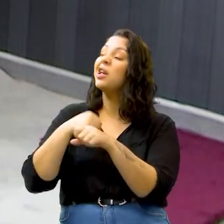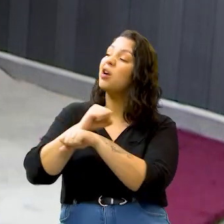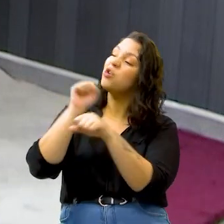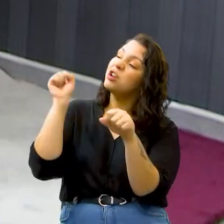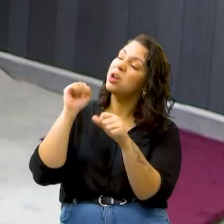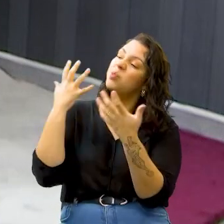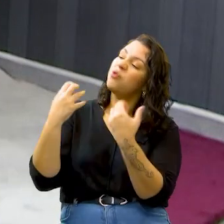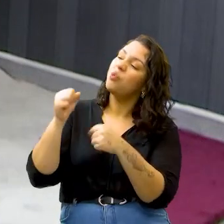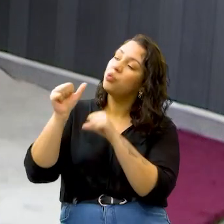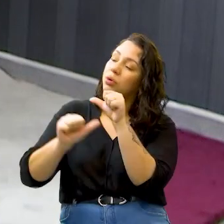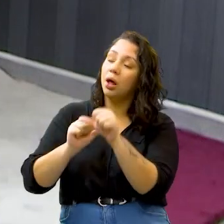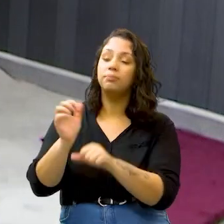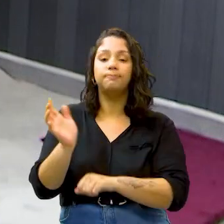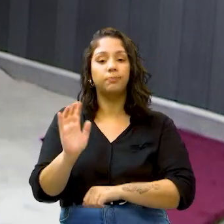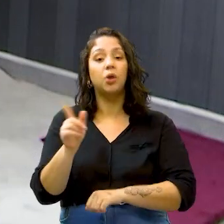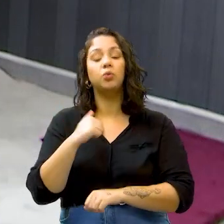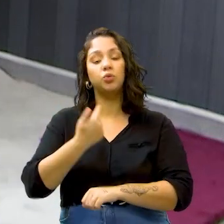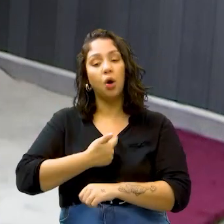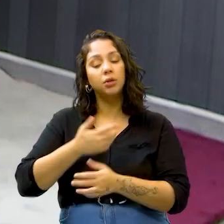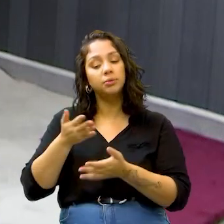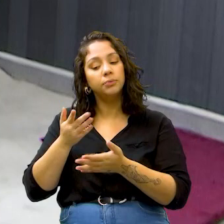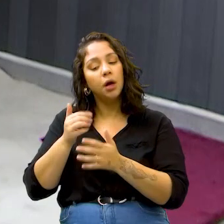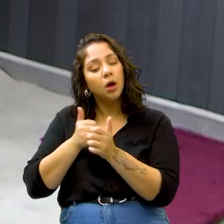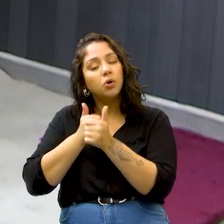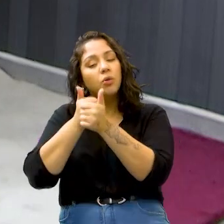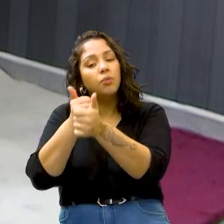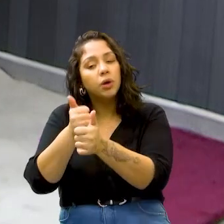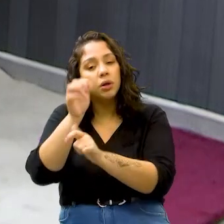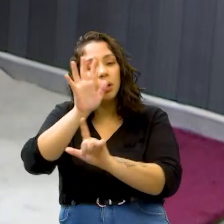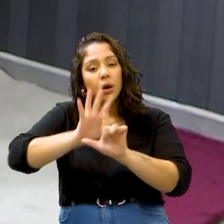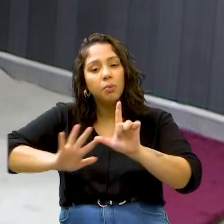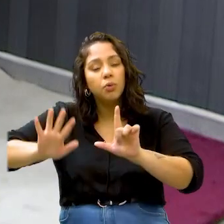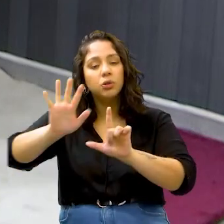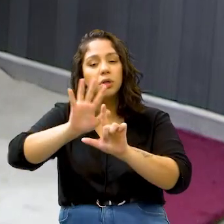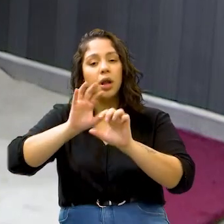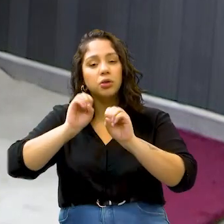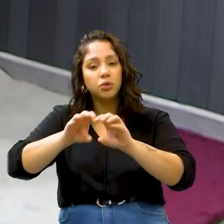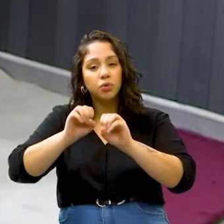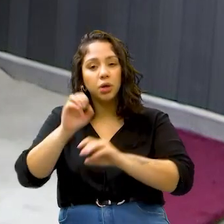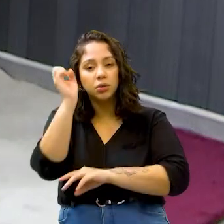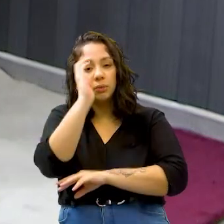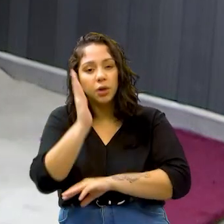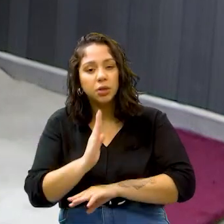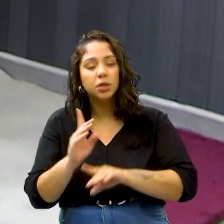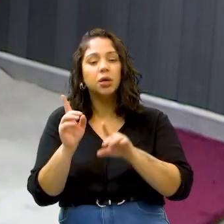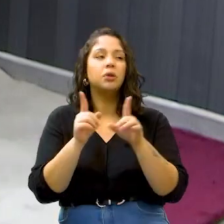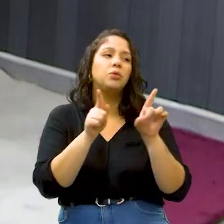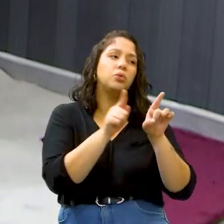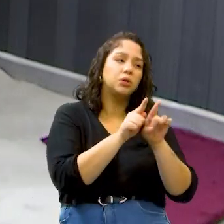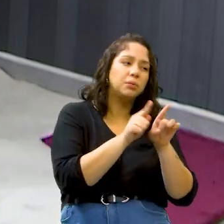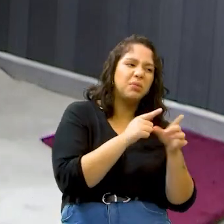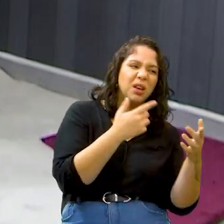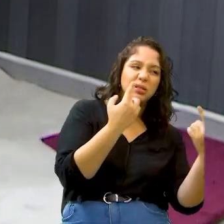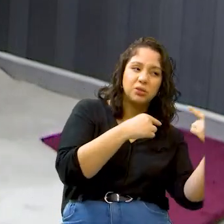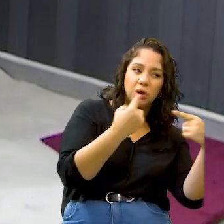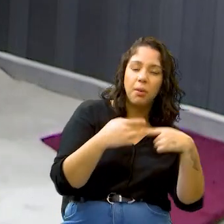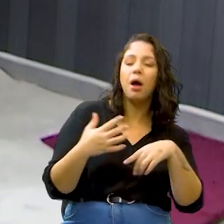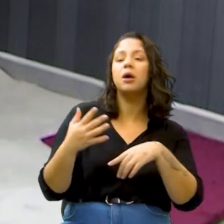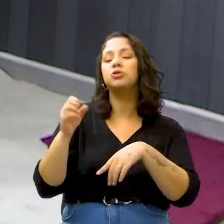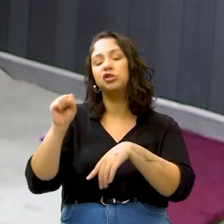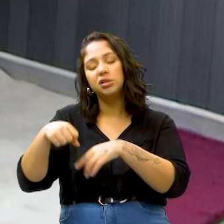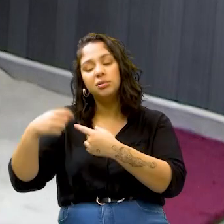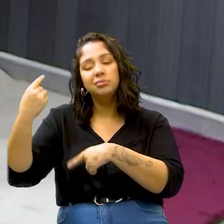mudança aqui é feita Acordamos assim nós estamos acompanhando o cenário Educacional brasileiro a companhia da situação